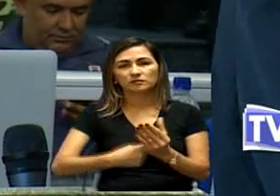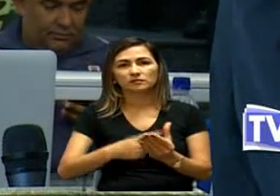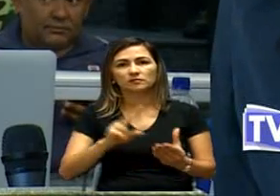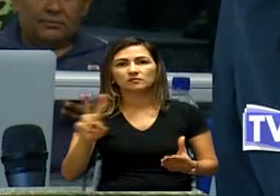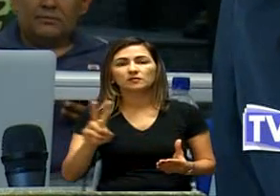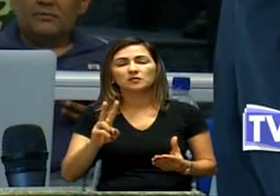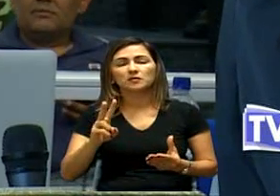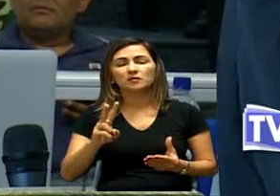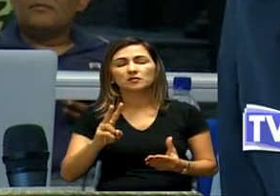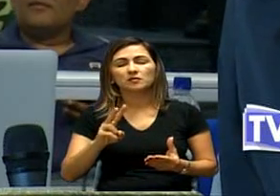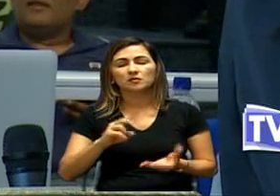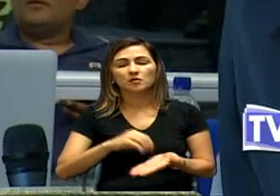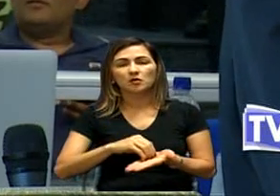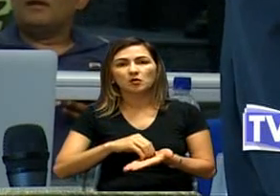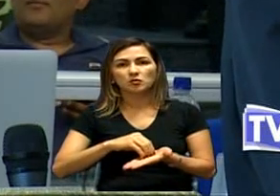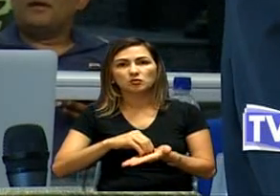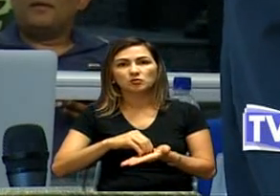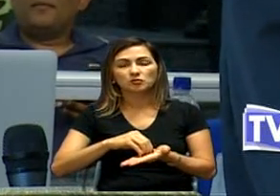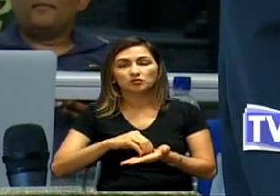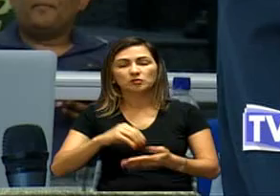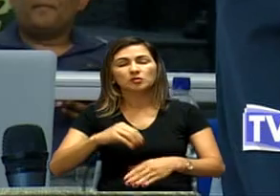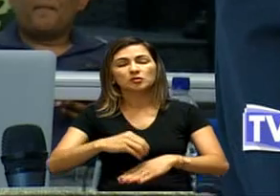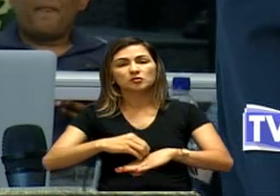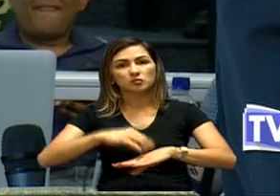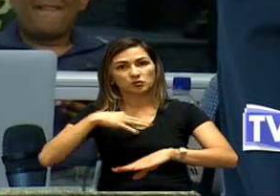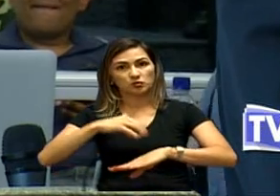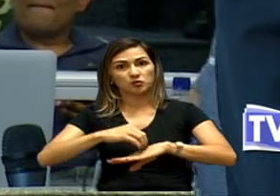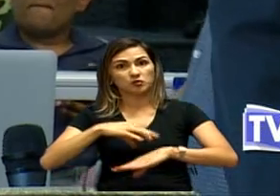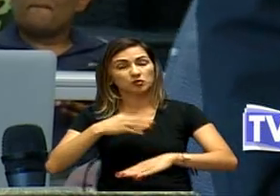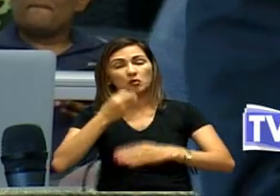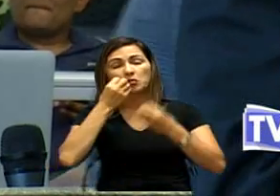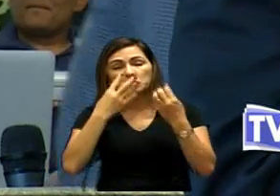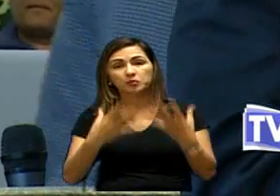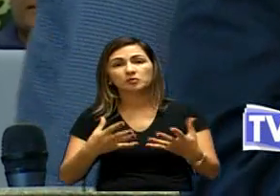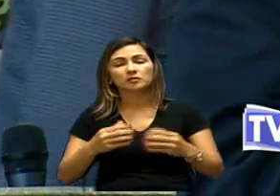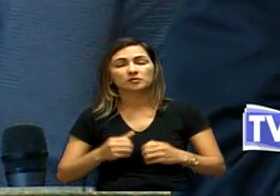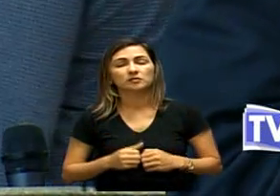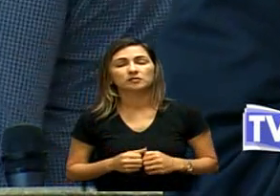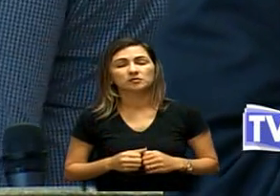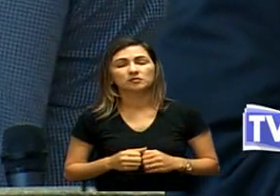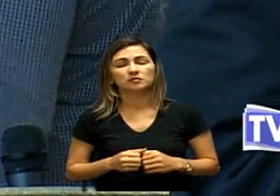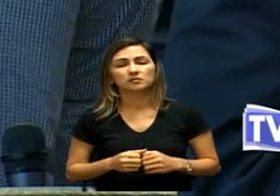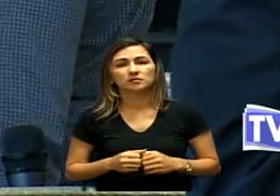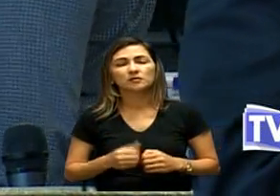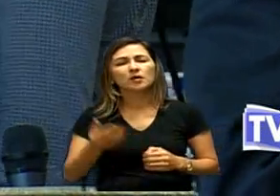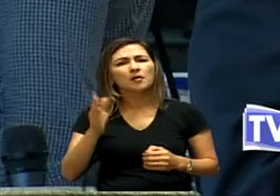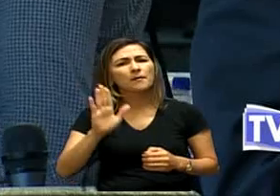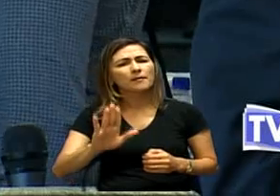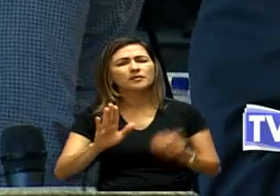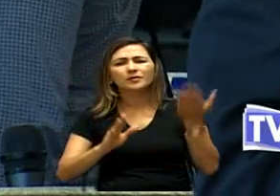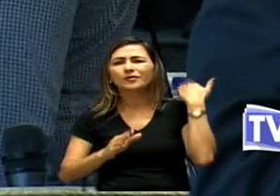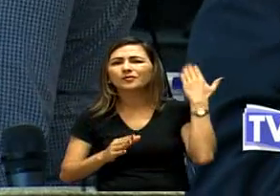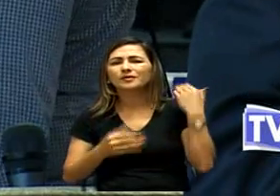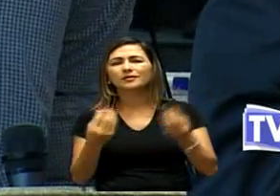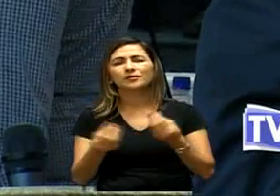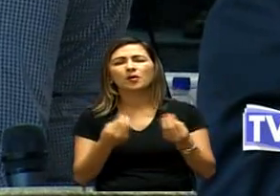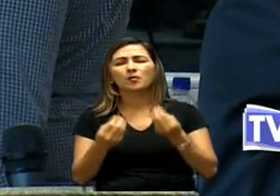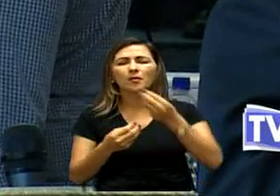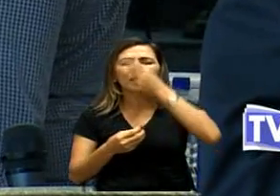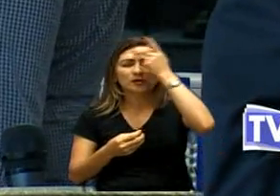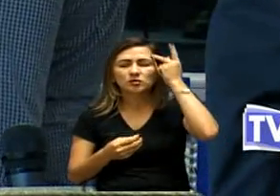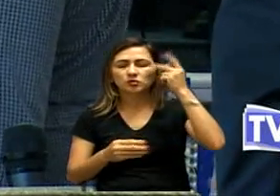é do meu conhecimento, vereador Vitão, que, na verdade, no passado, essas pessoas que funcionavam como